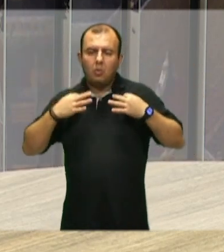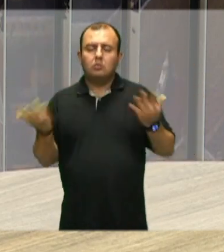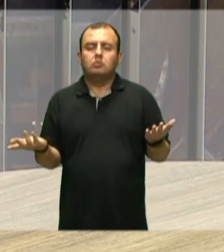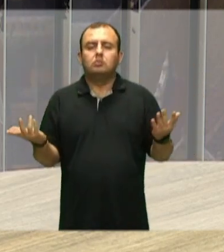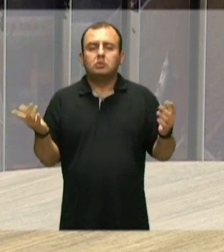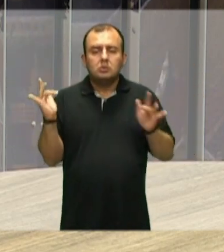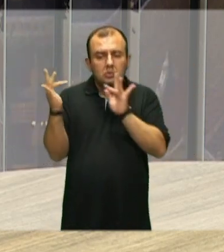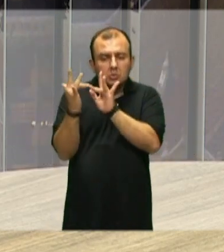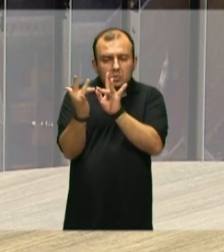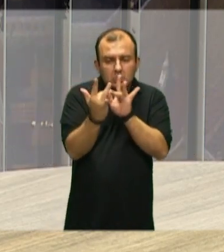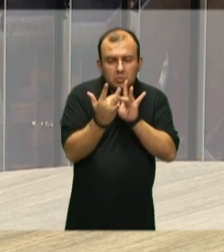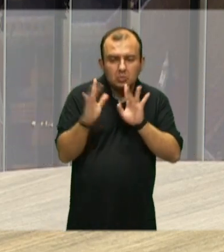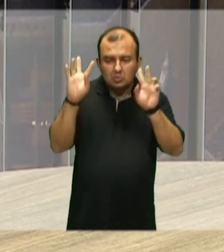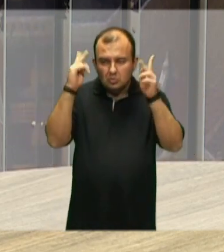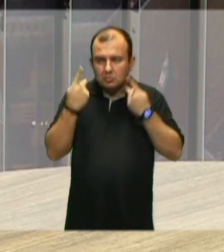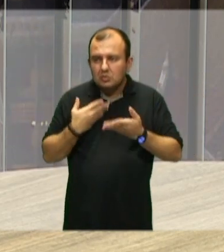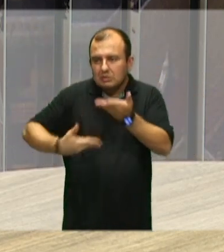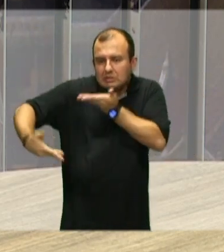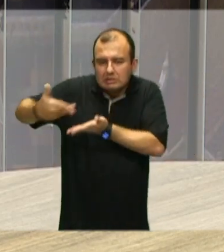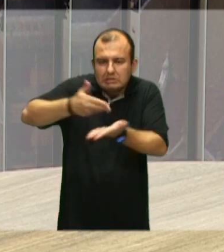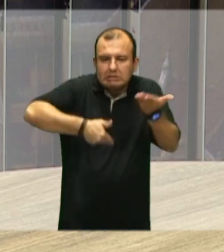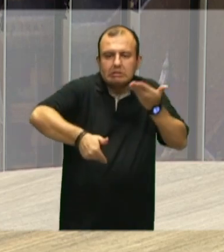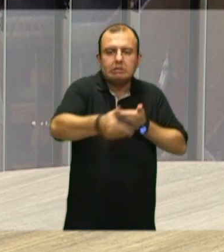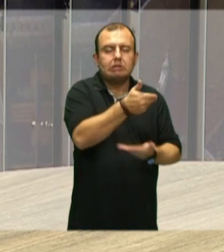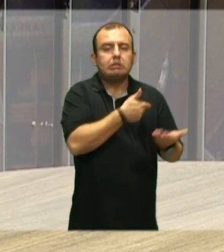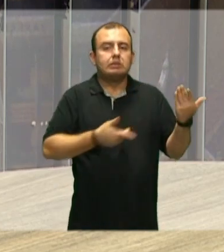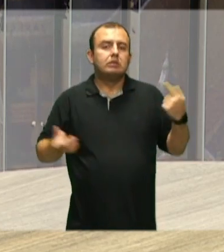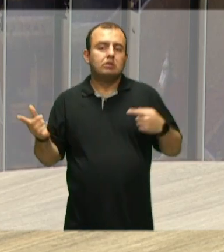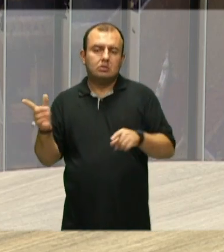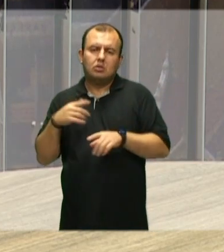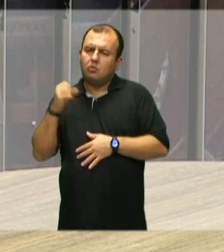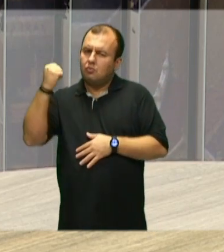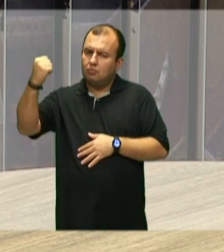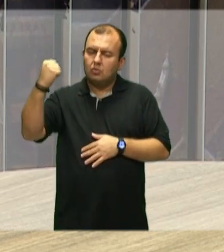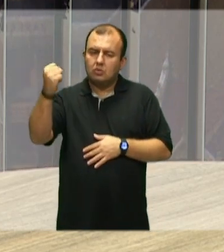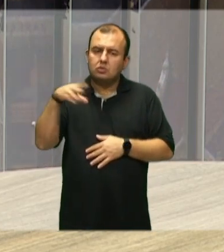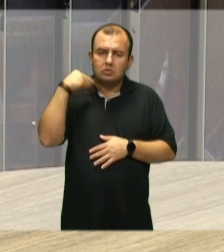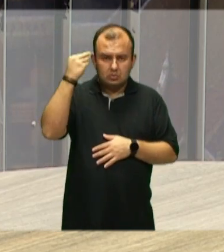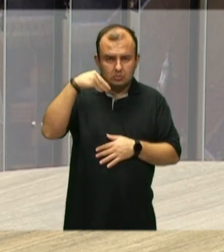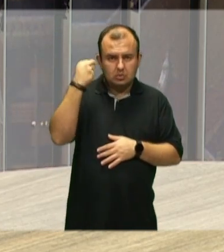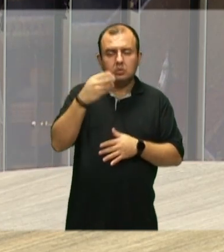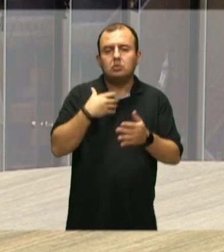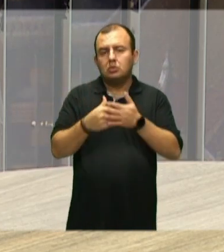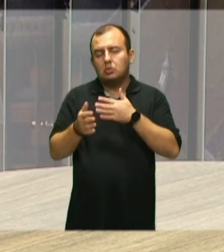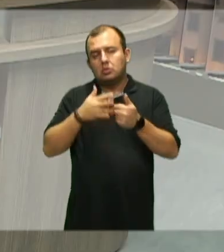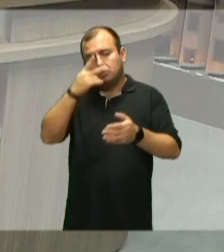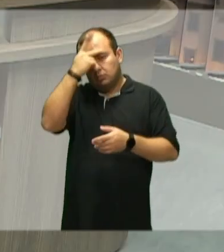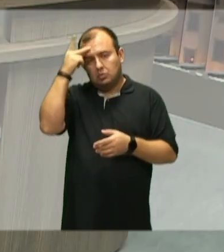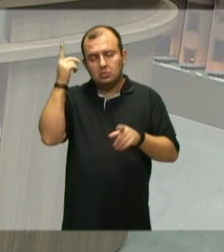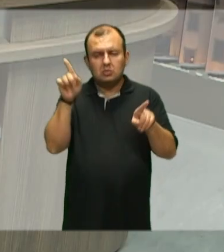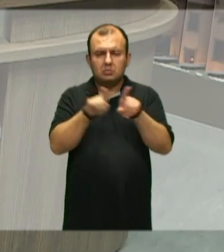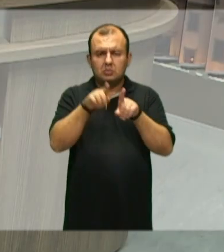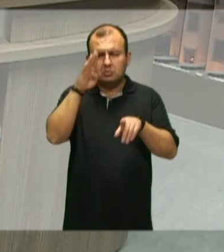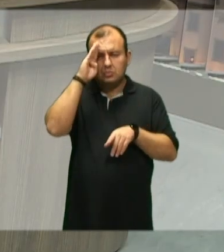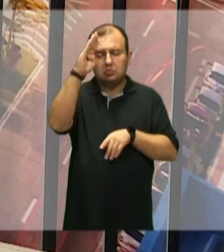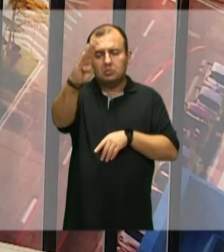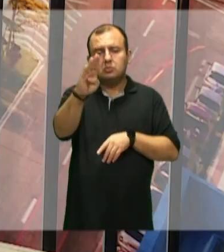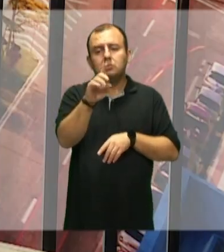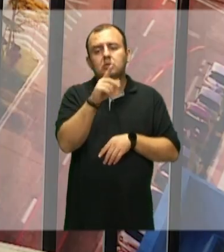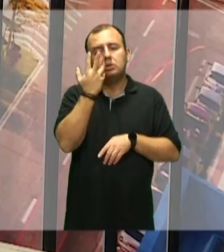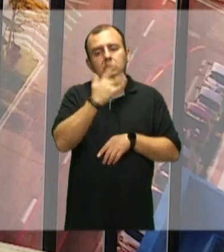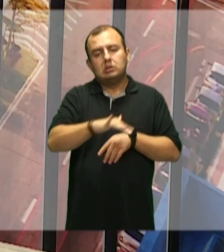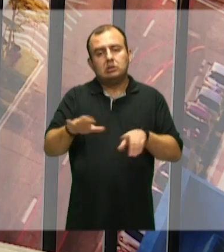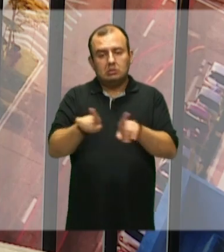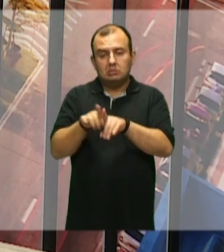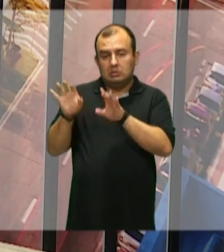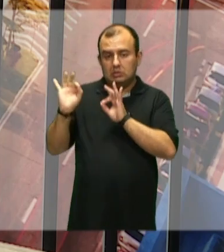esse contato de humano para humano é algo que acho que é muito forte na experiência de qualquer pessoa, mas principalmente de uma criança. Com certeza,